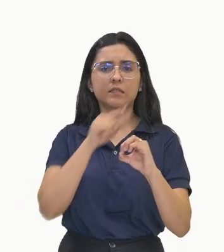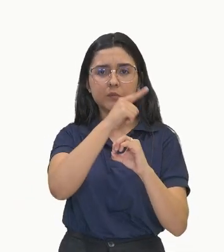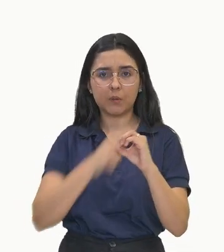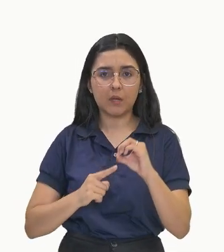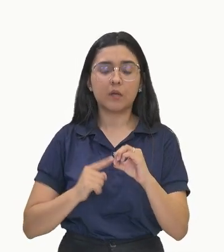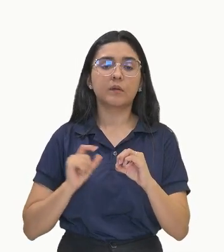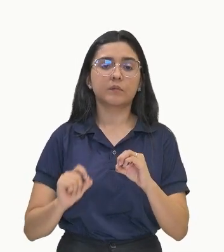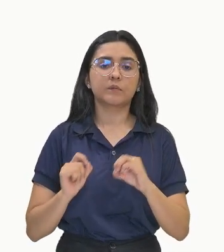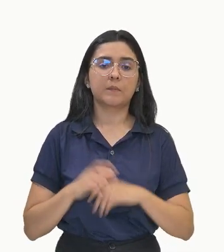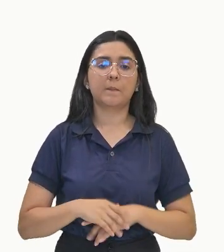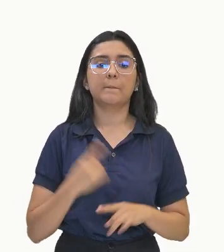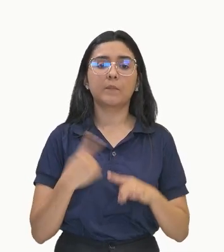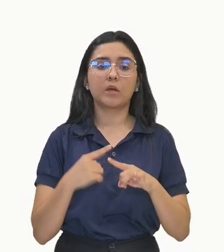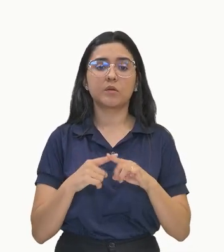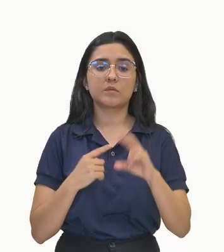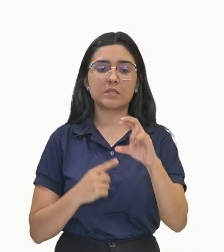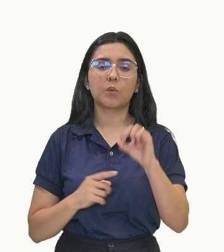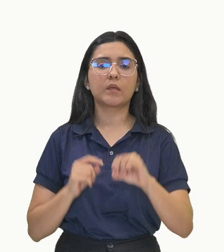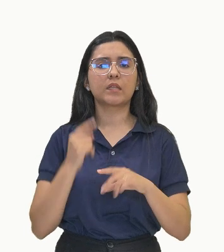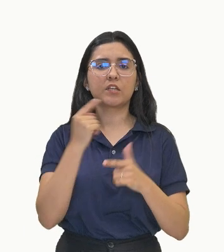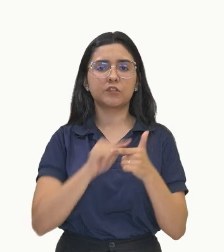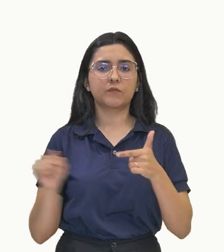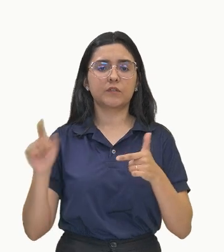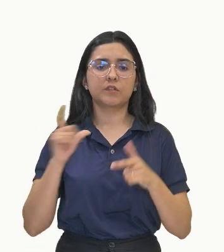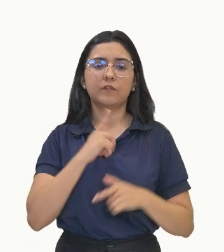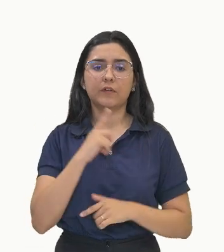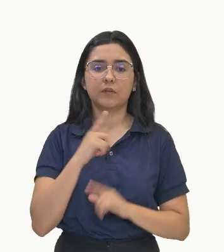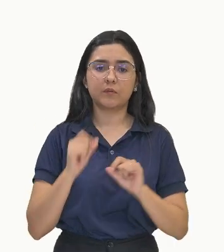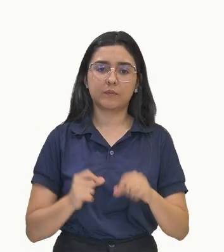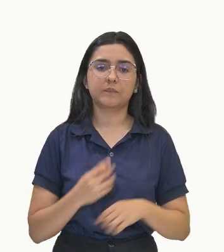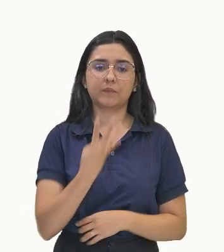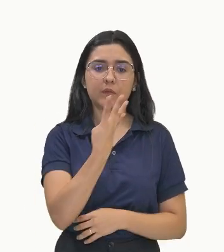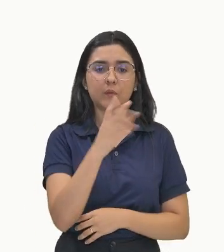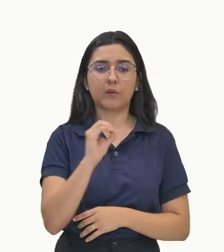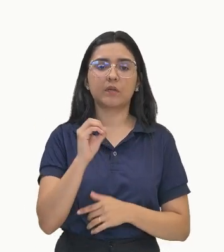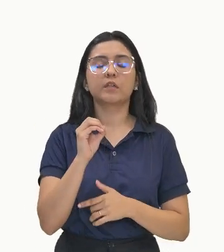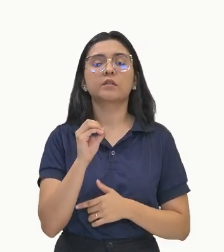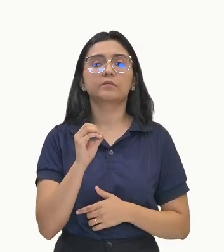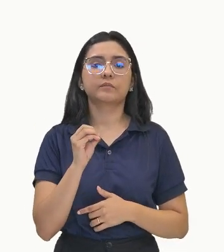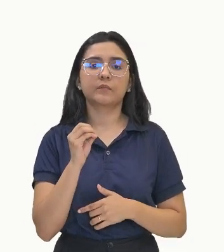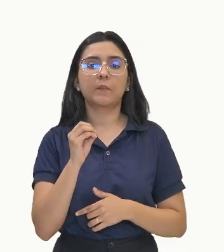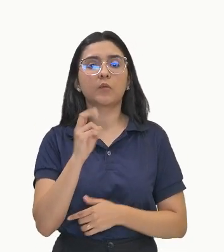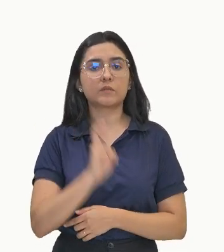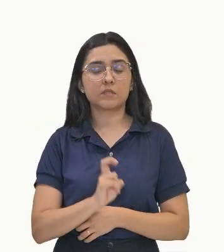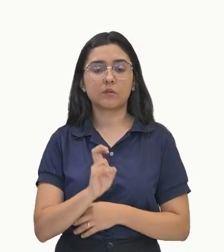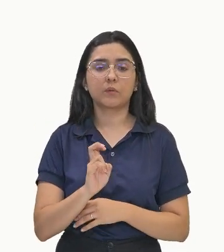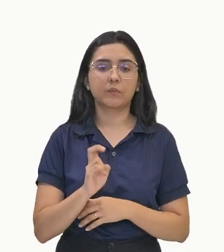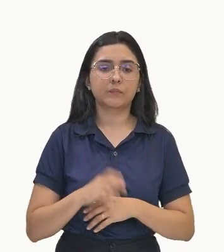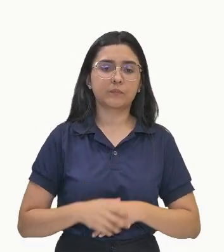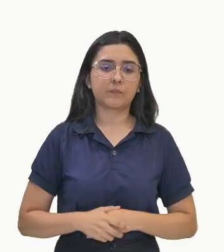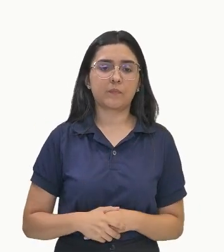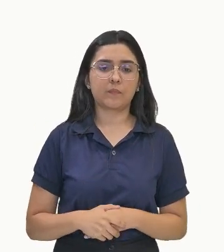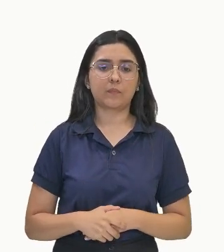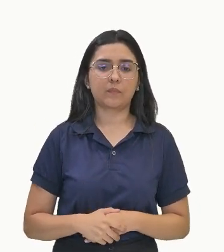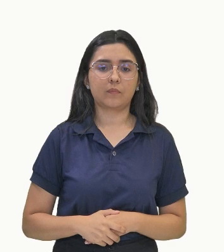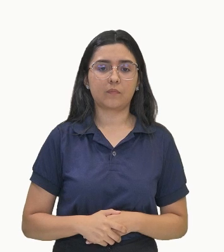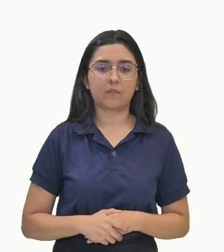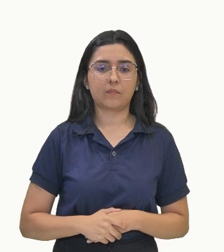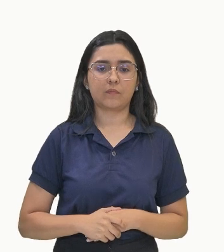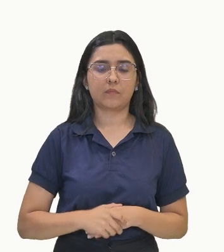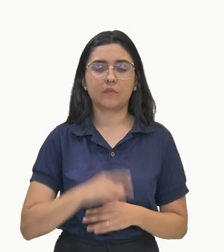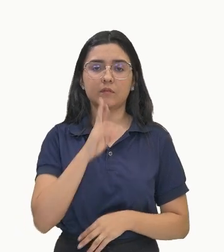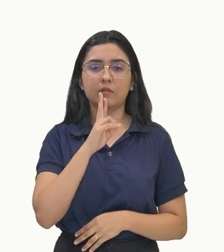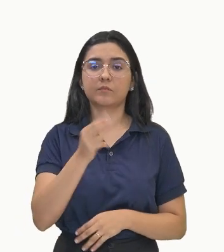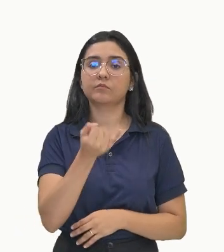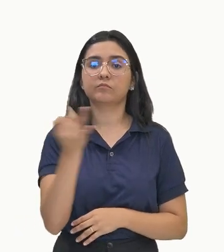50 está dividindo. Então, eu vou ter 40 por 5. 40 por 5 vai